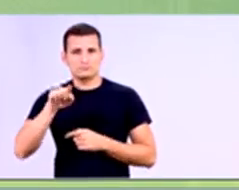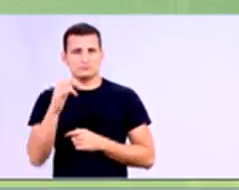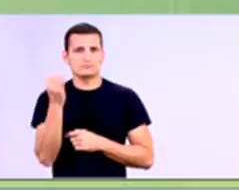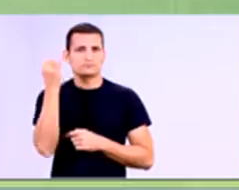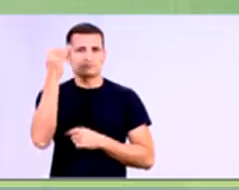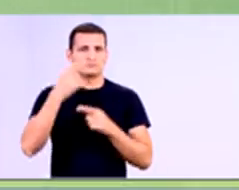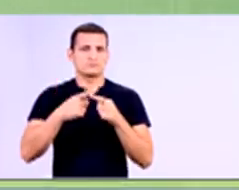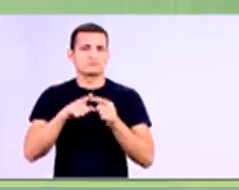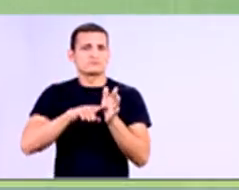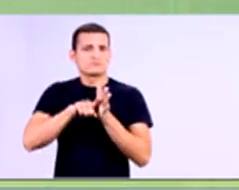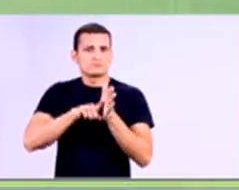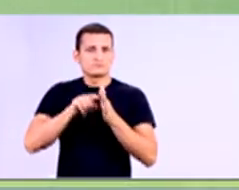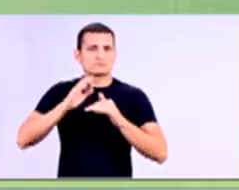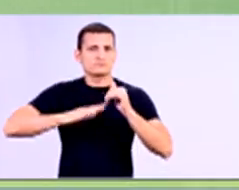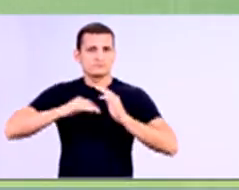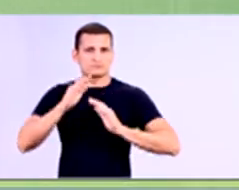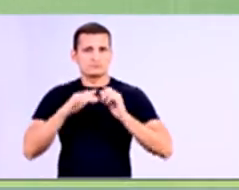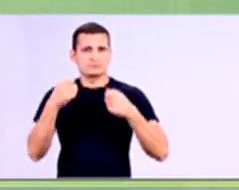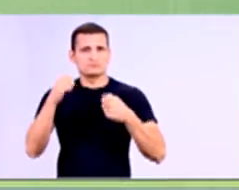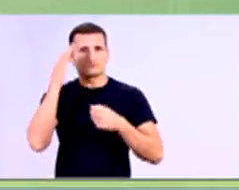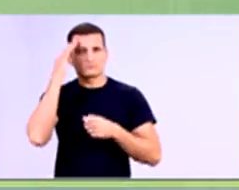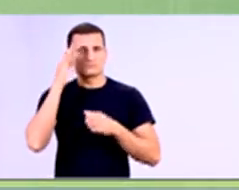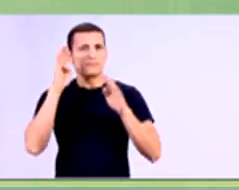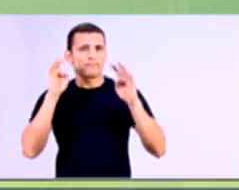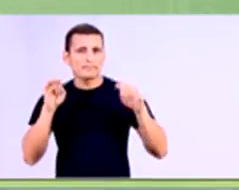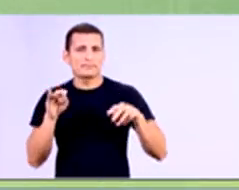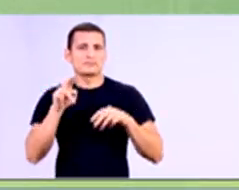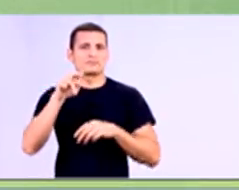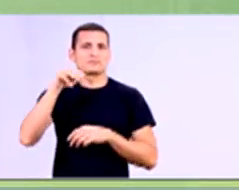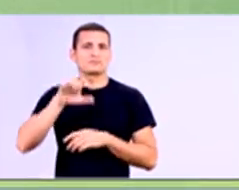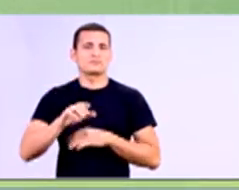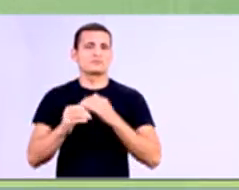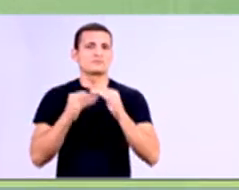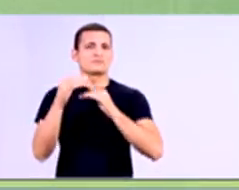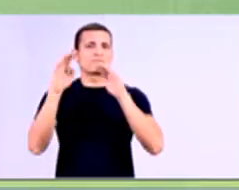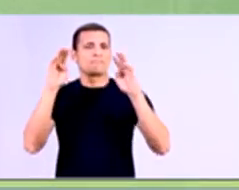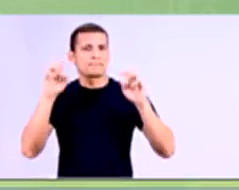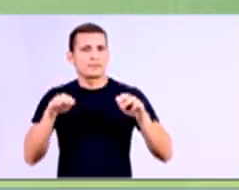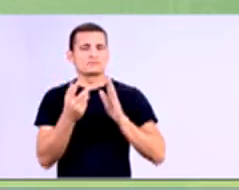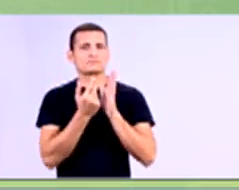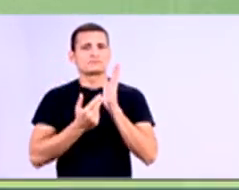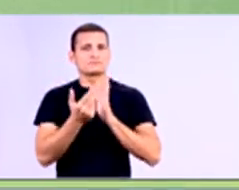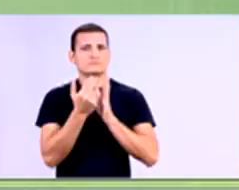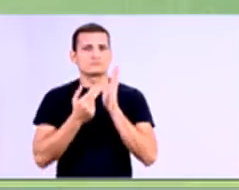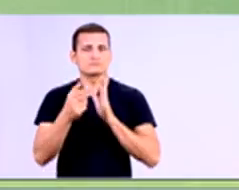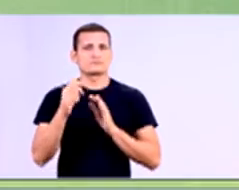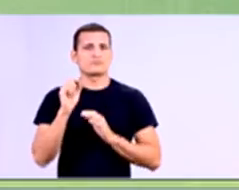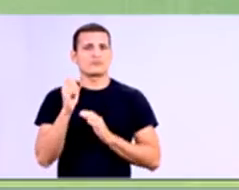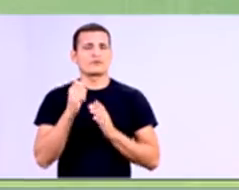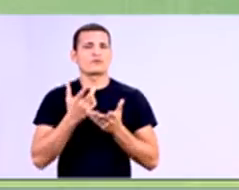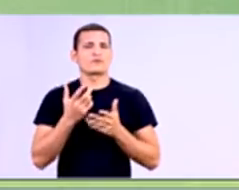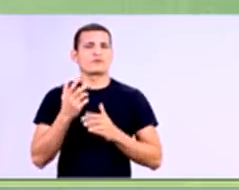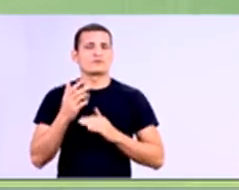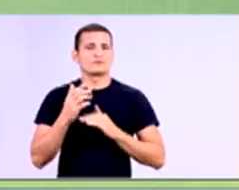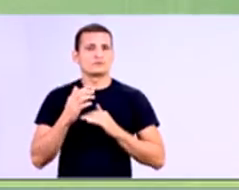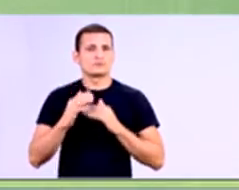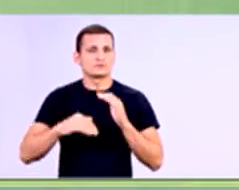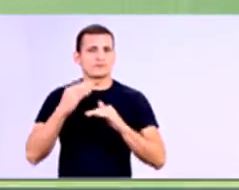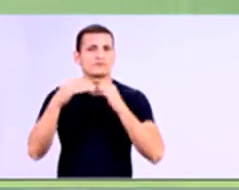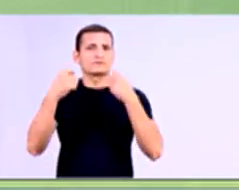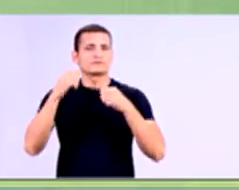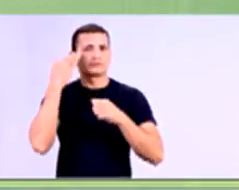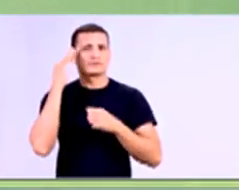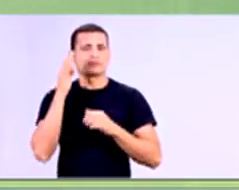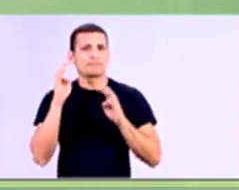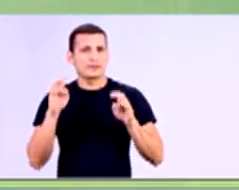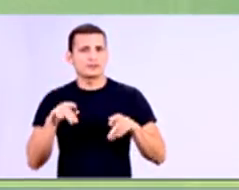O analista tem que entender muito bem o ML e desenvolver muito bem o diagrama. O desenvolvedor tem que entender muito